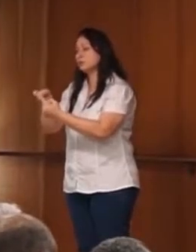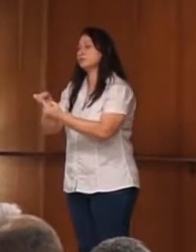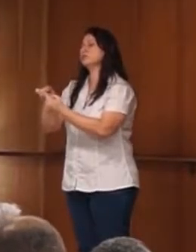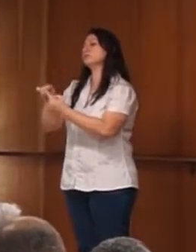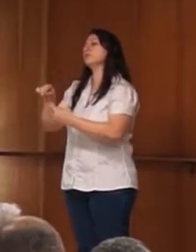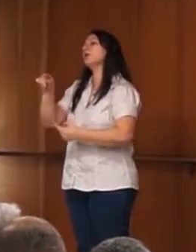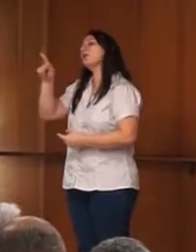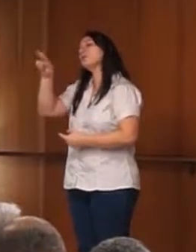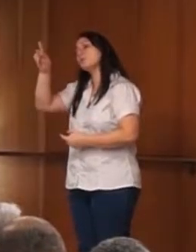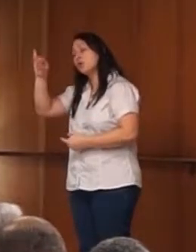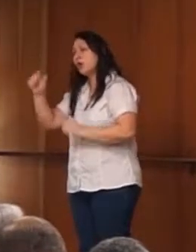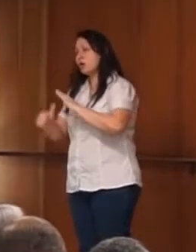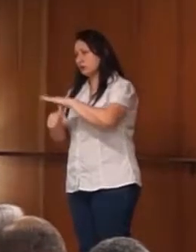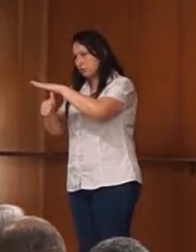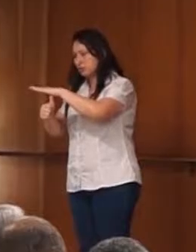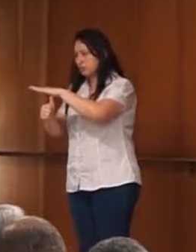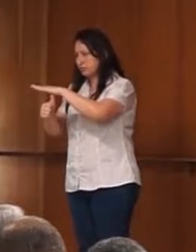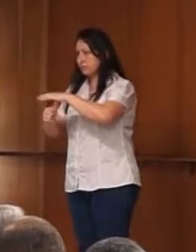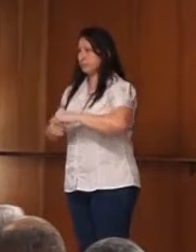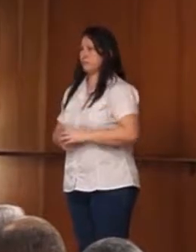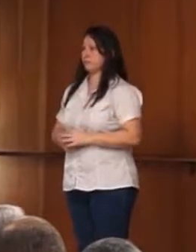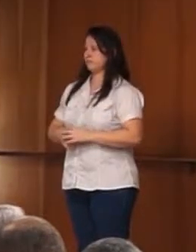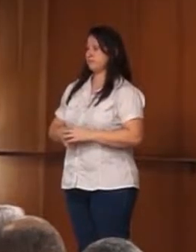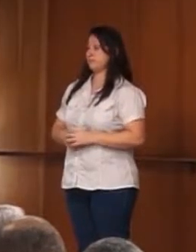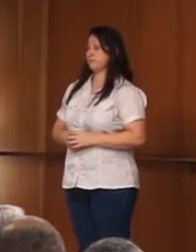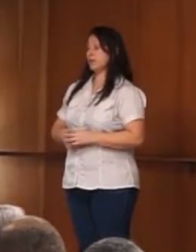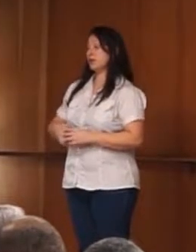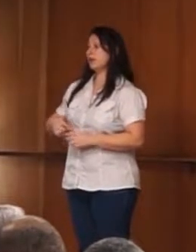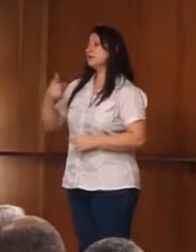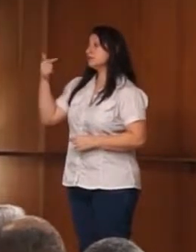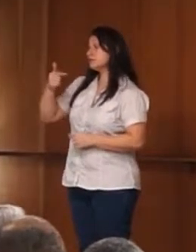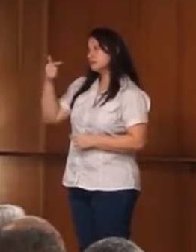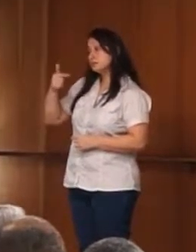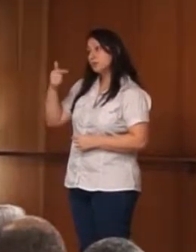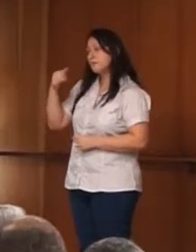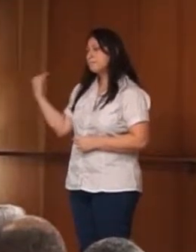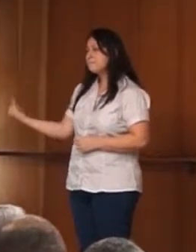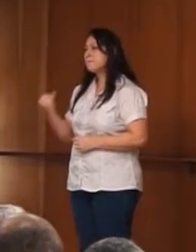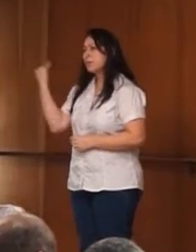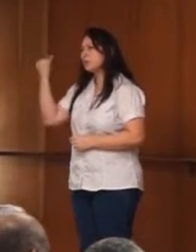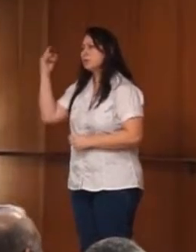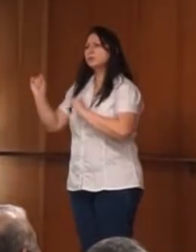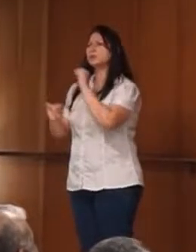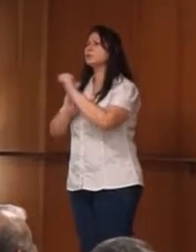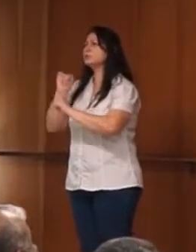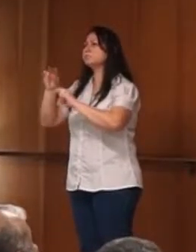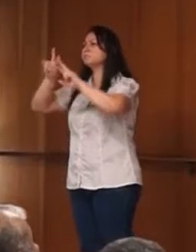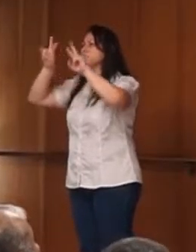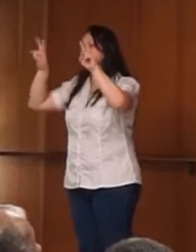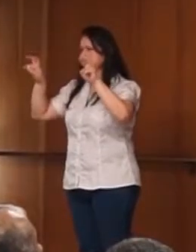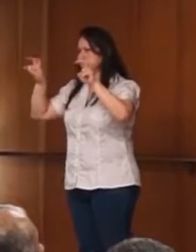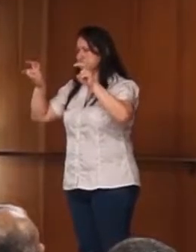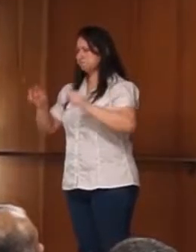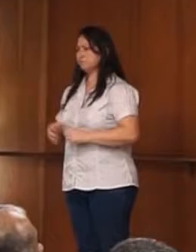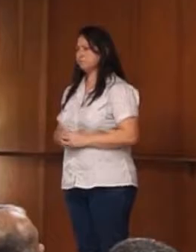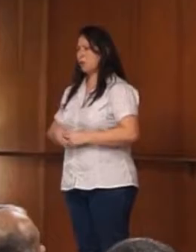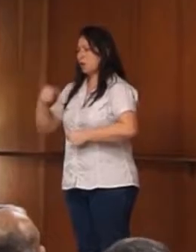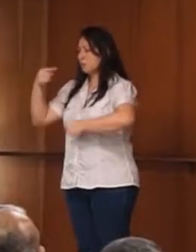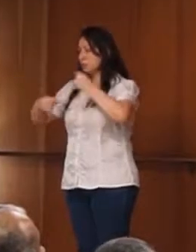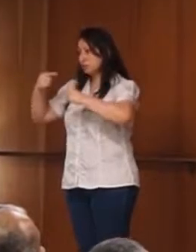sucesso. Agora, o segundo braço, o segundo ponto importante sobre as